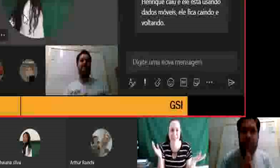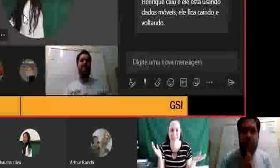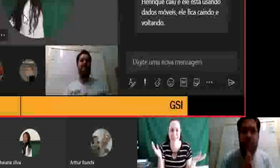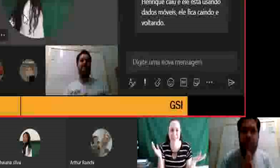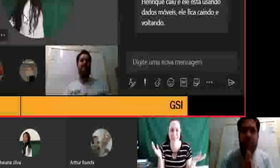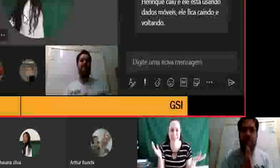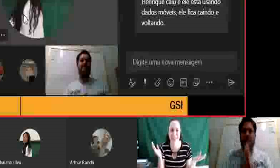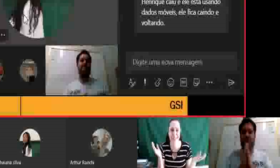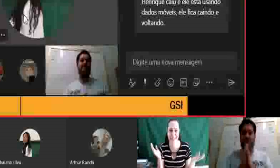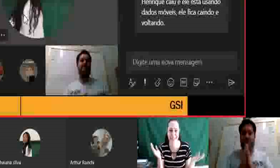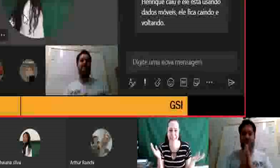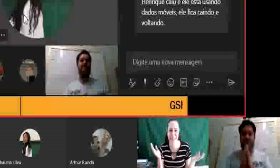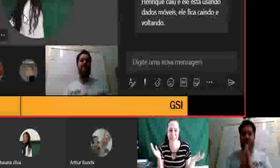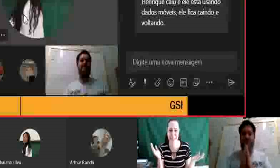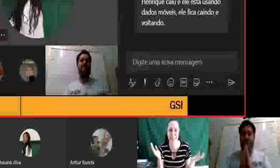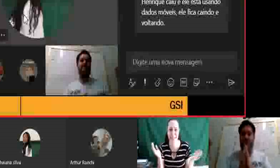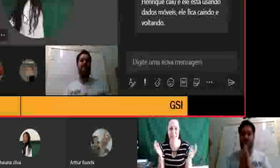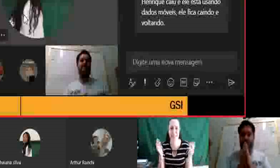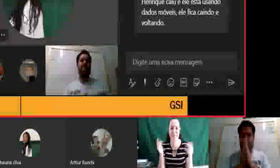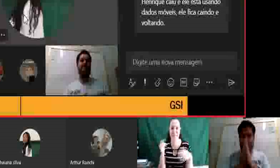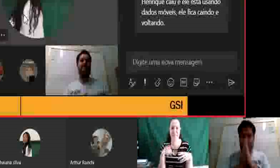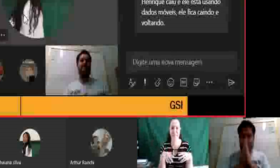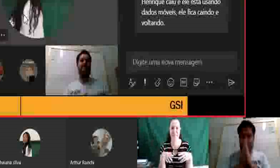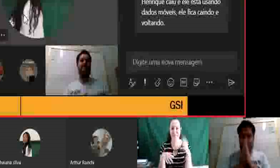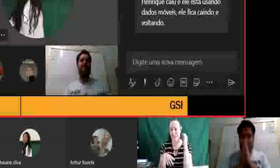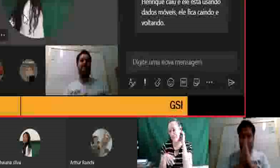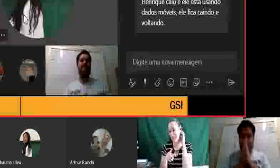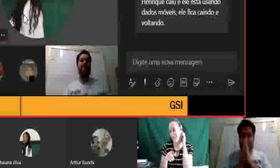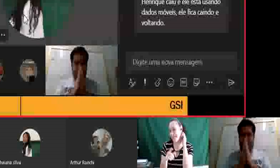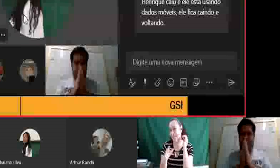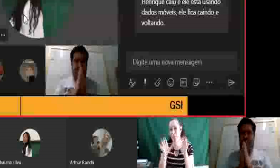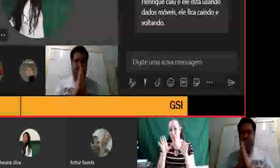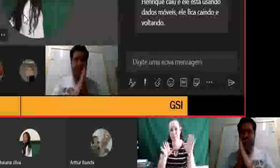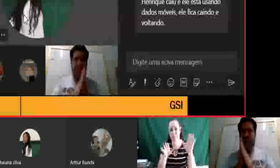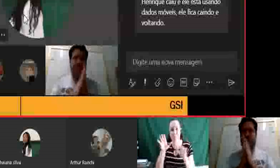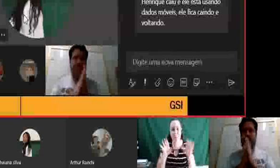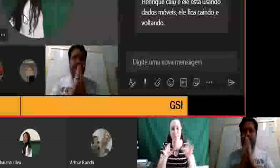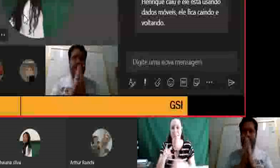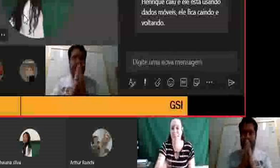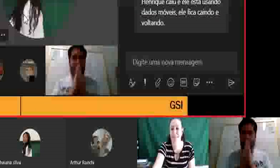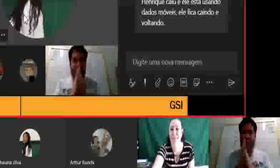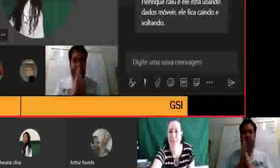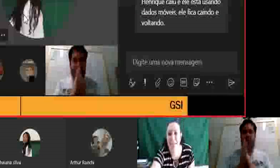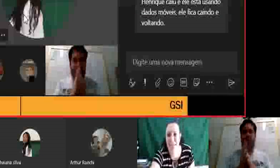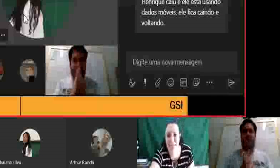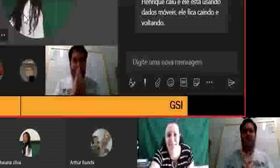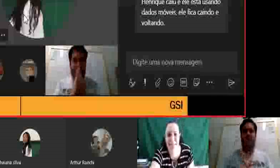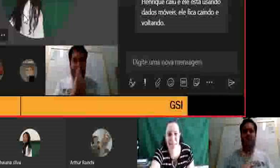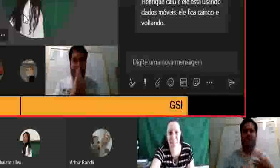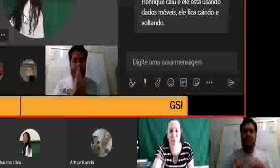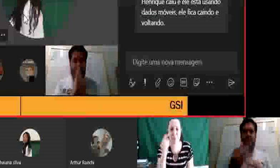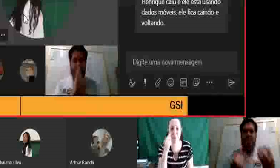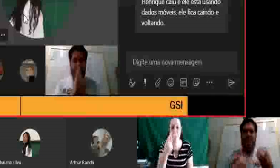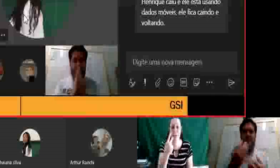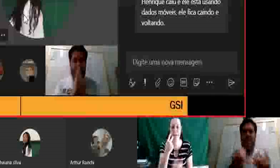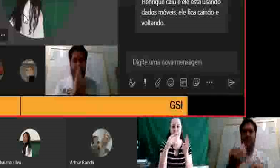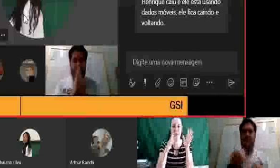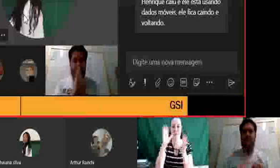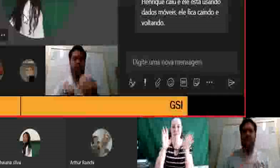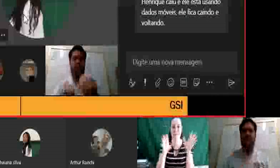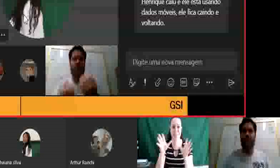principais partes em que é dividida essa tabela, esse sistema de nomes. Os domínios de primeiro nível. 2 tipos de domínios de primeiro nível. Os que usam as